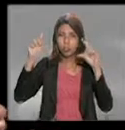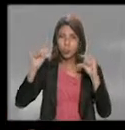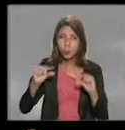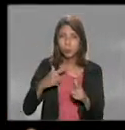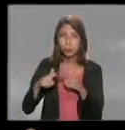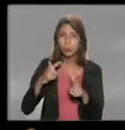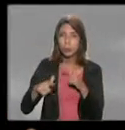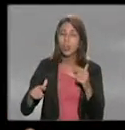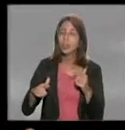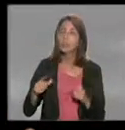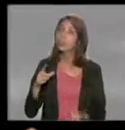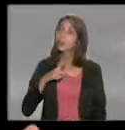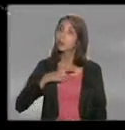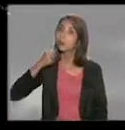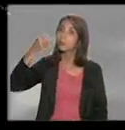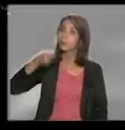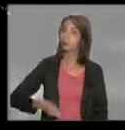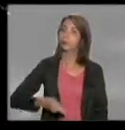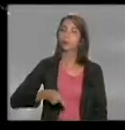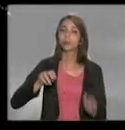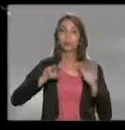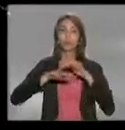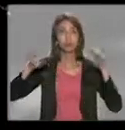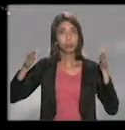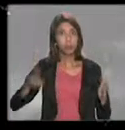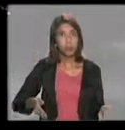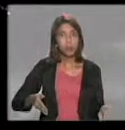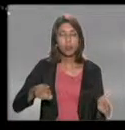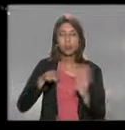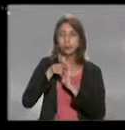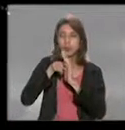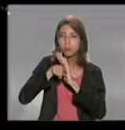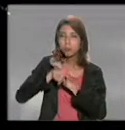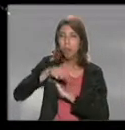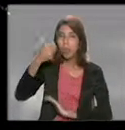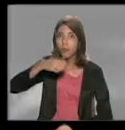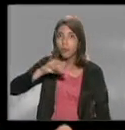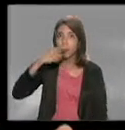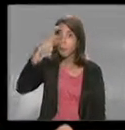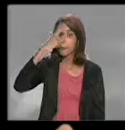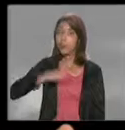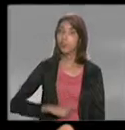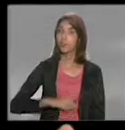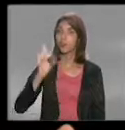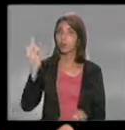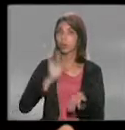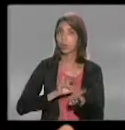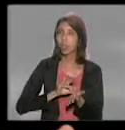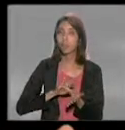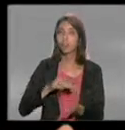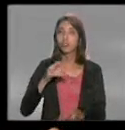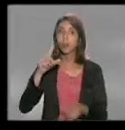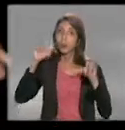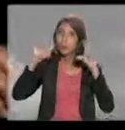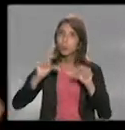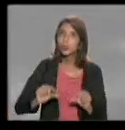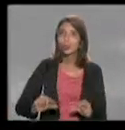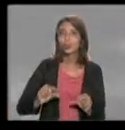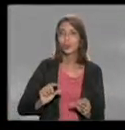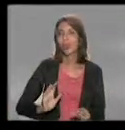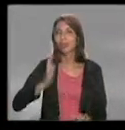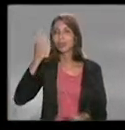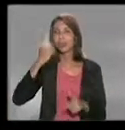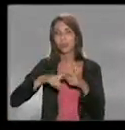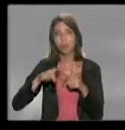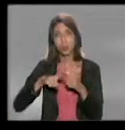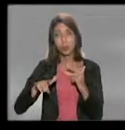vai se beneficiar, eu me acuso como negro. Né? Exatamente, eu me acuso como negro. Para que pudesse minimizar esse tipo de questão, se